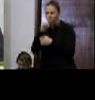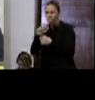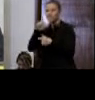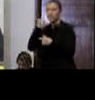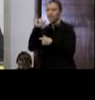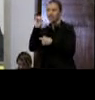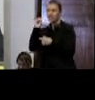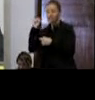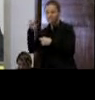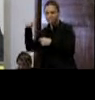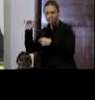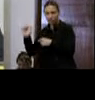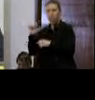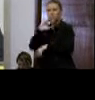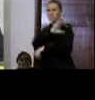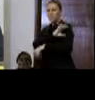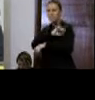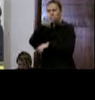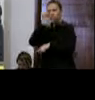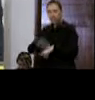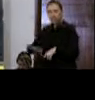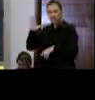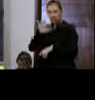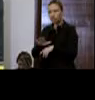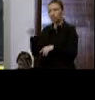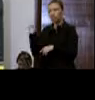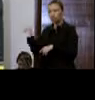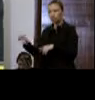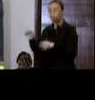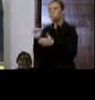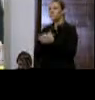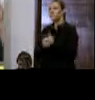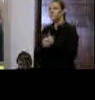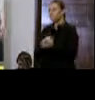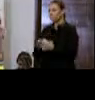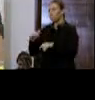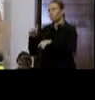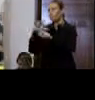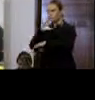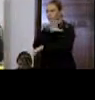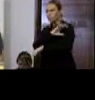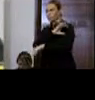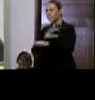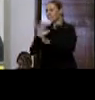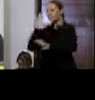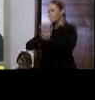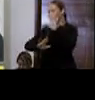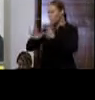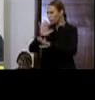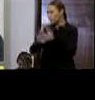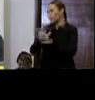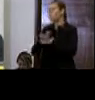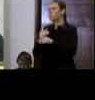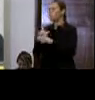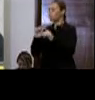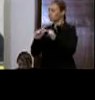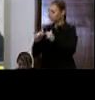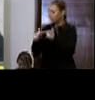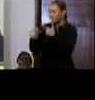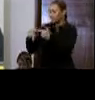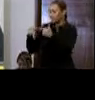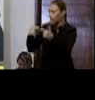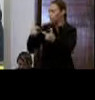do Rio de Janeiro, que é a nossa coordenadora nacional, da coordenadoria que cuida, né, de